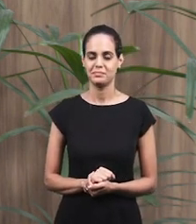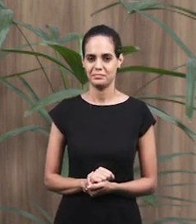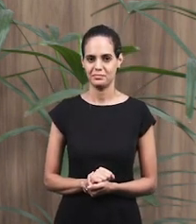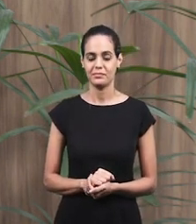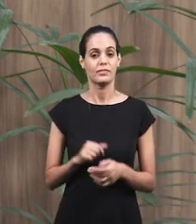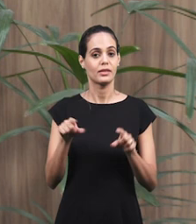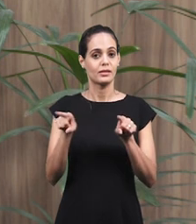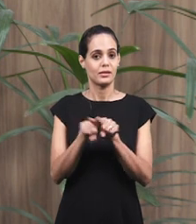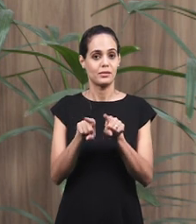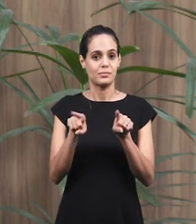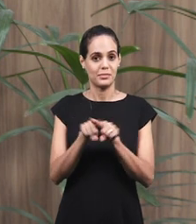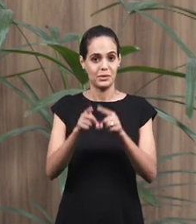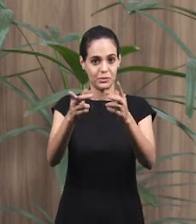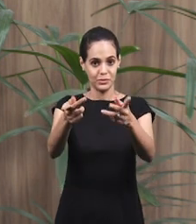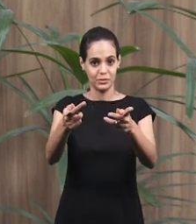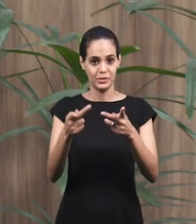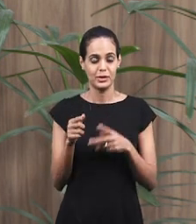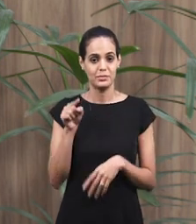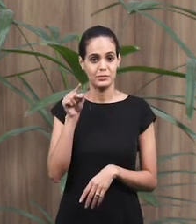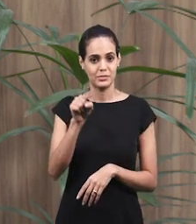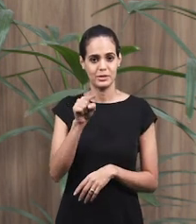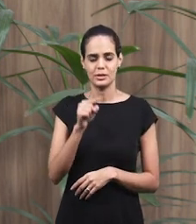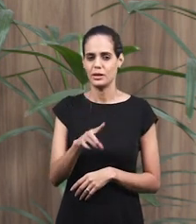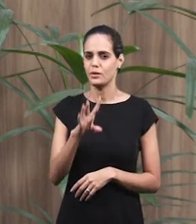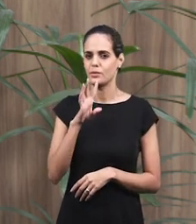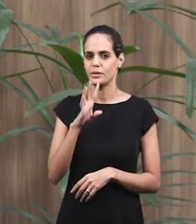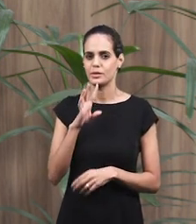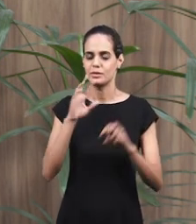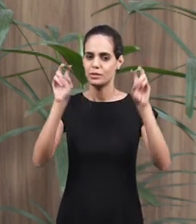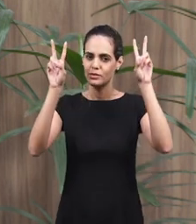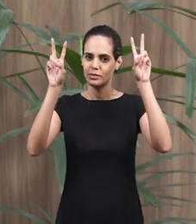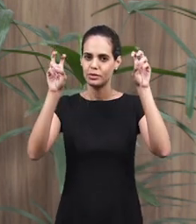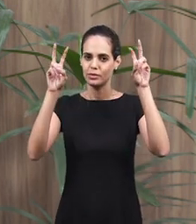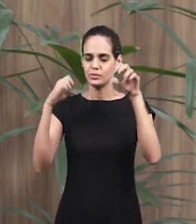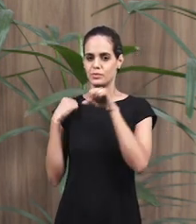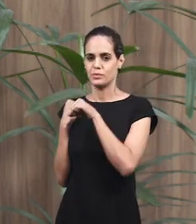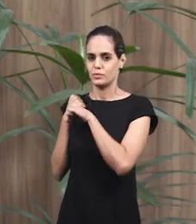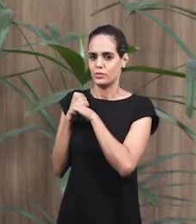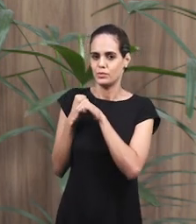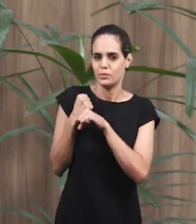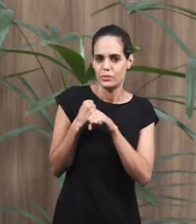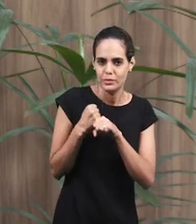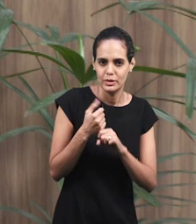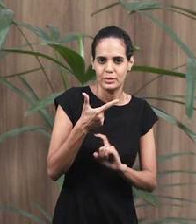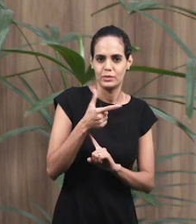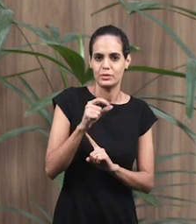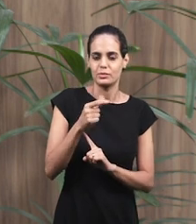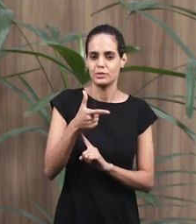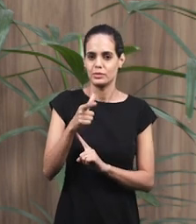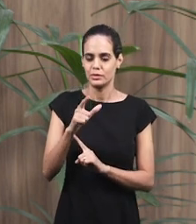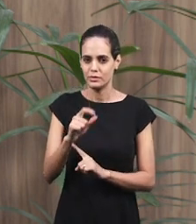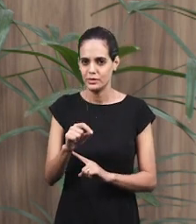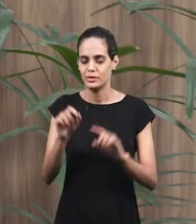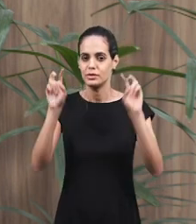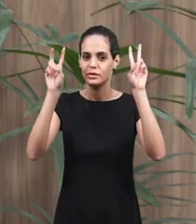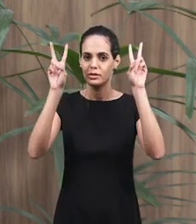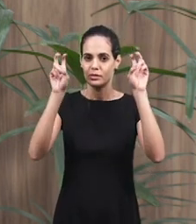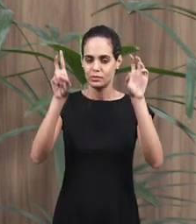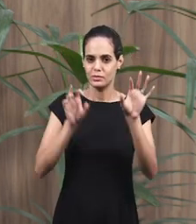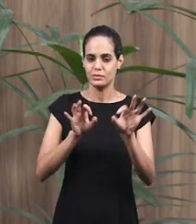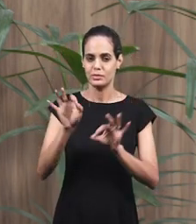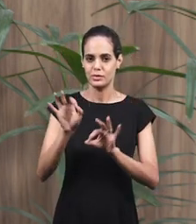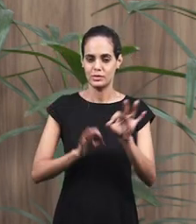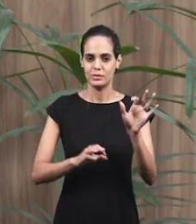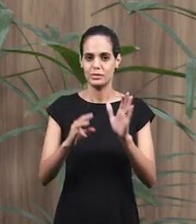contato@radiomanaim.com.br. Também convidamos você a conhecer os demais assuntos abordados ao longo do ano de 2020. Tratamos dos